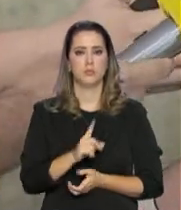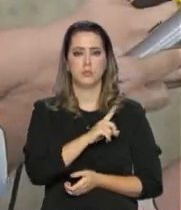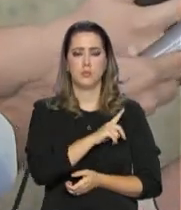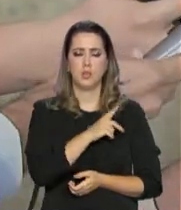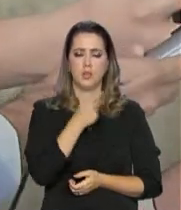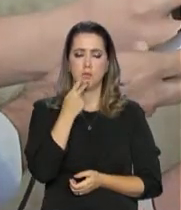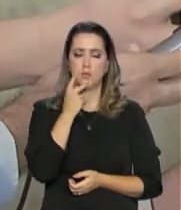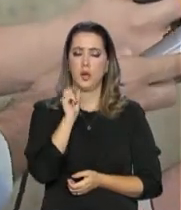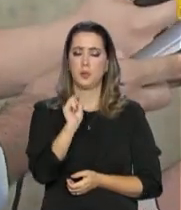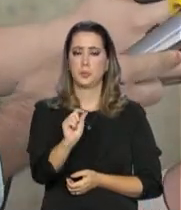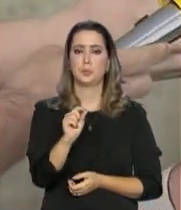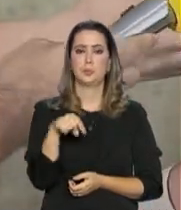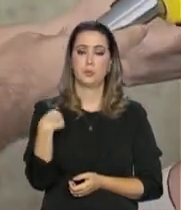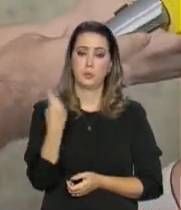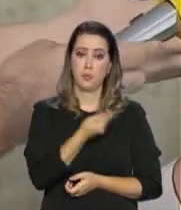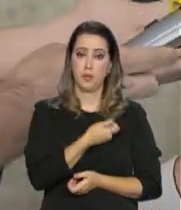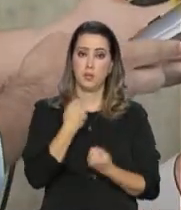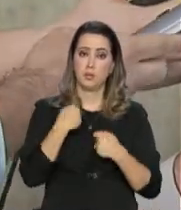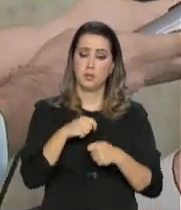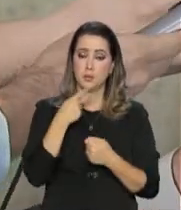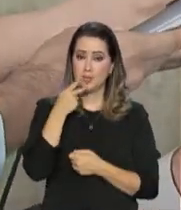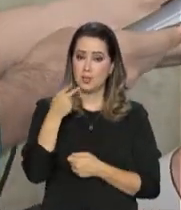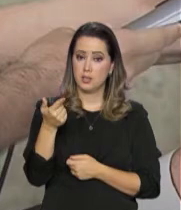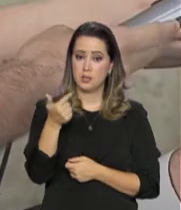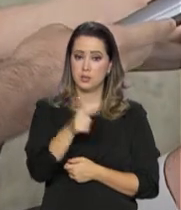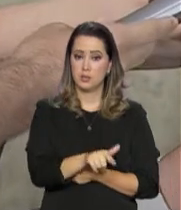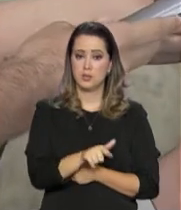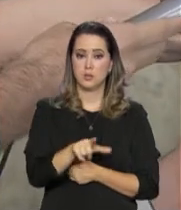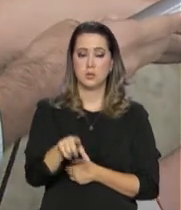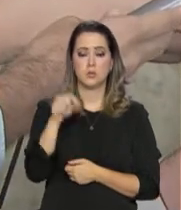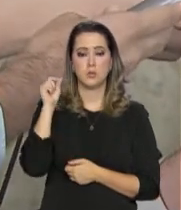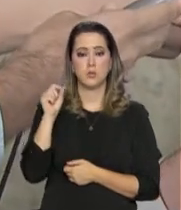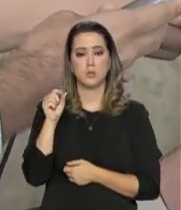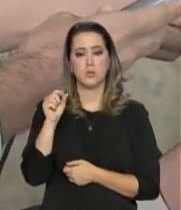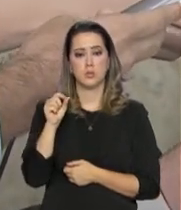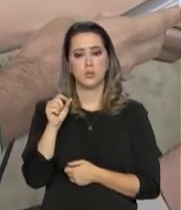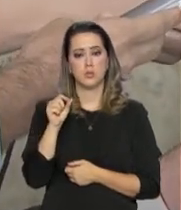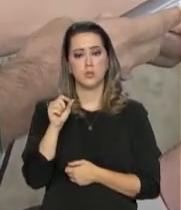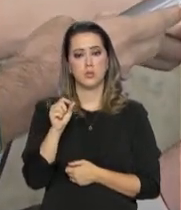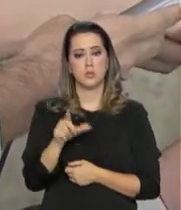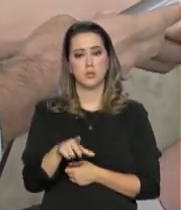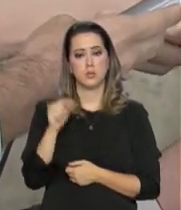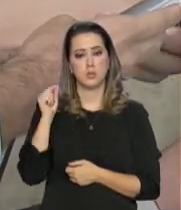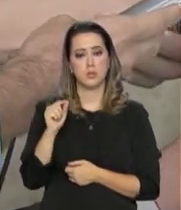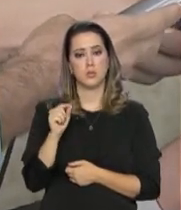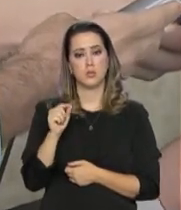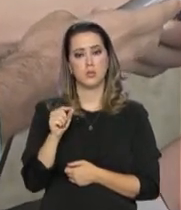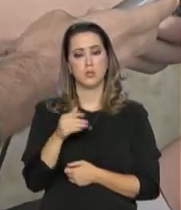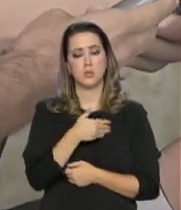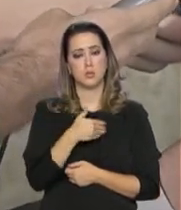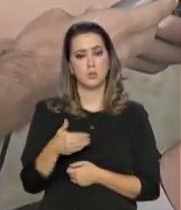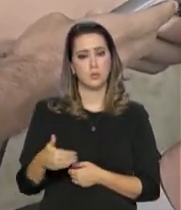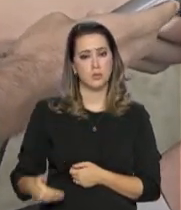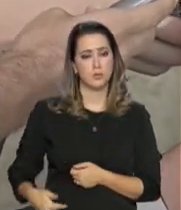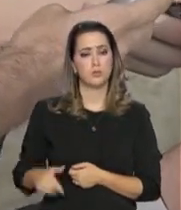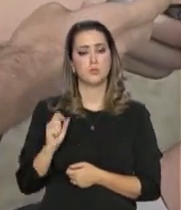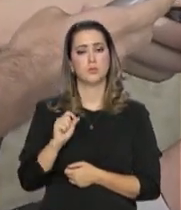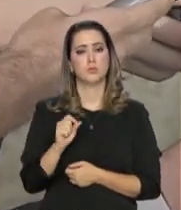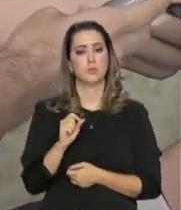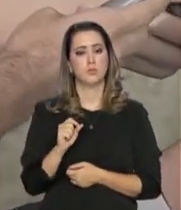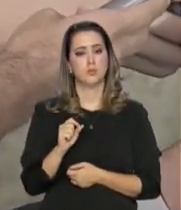peremptória a a decisão ea disposição do